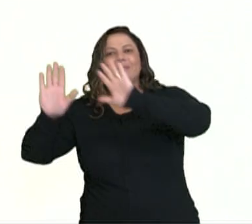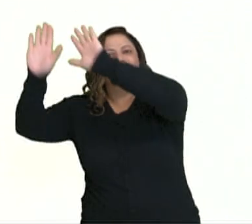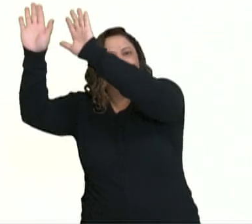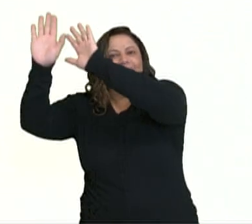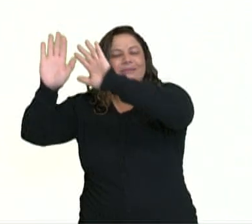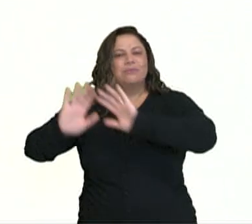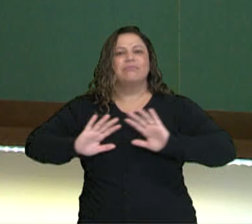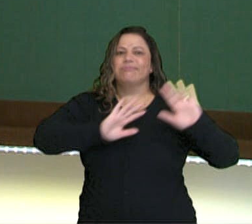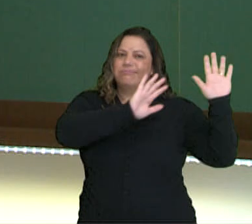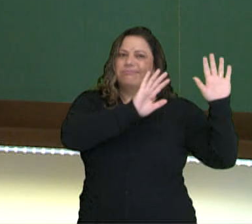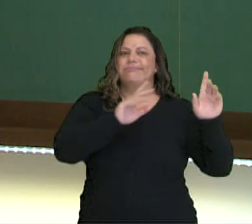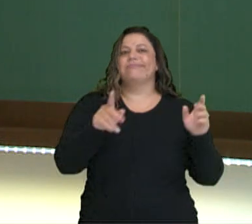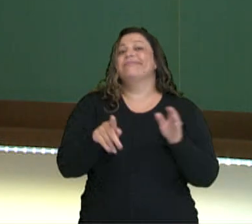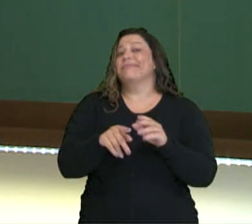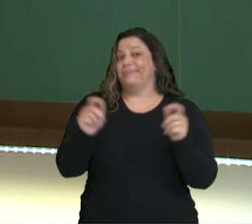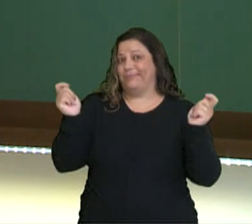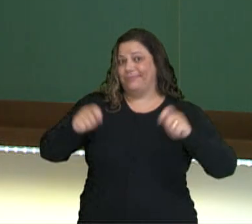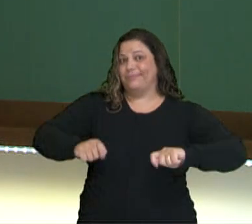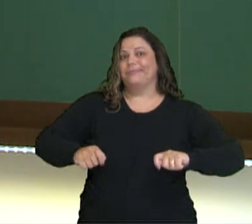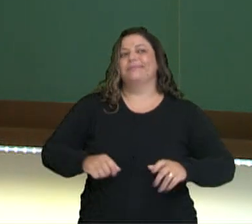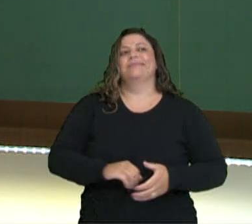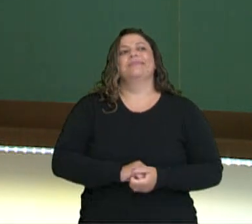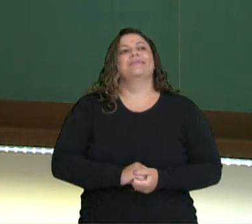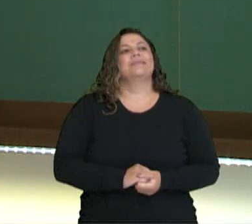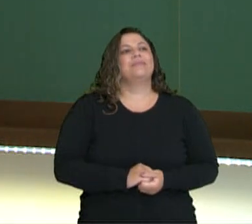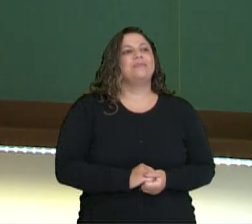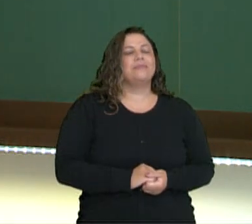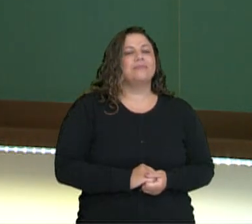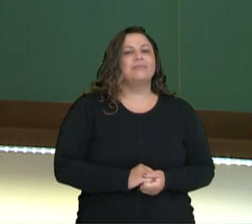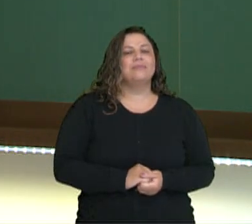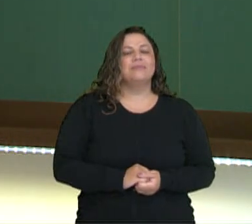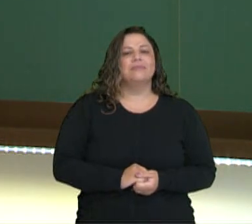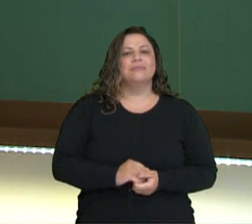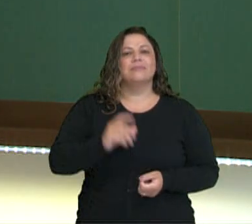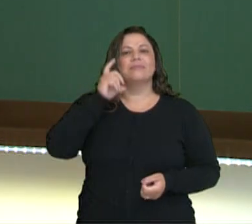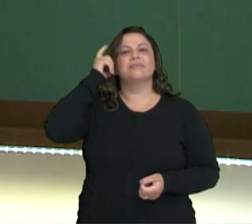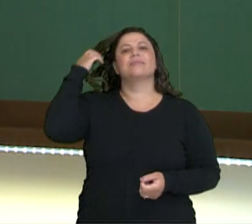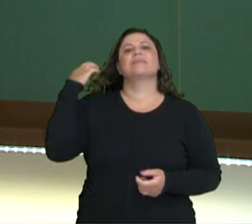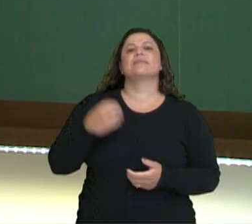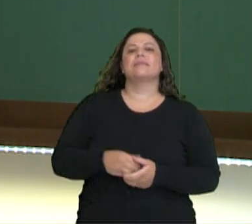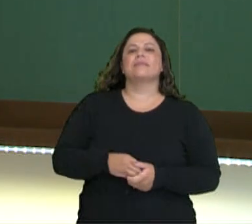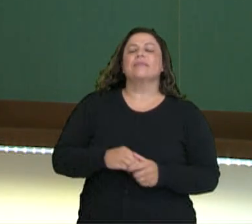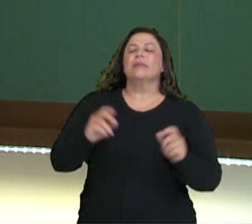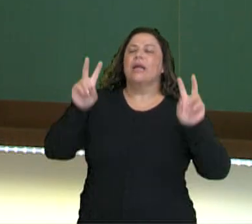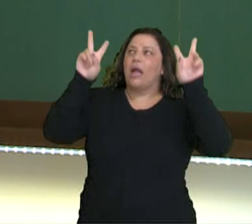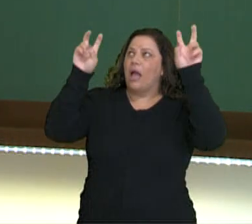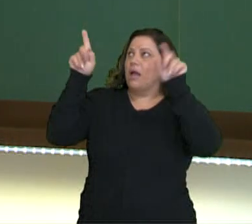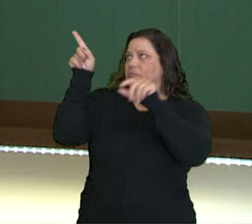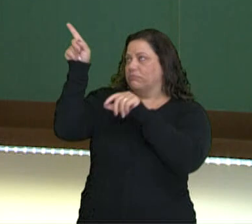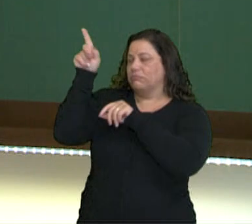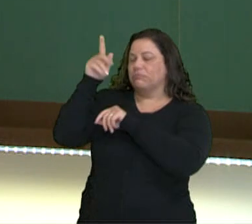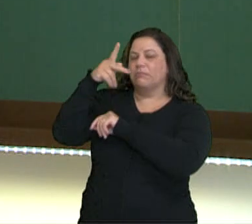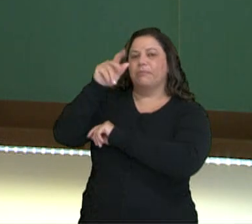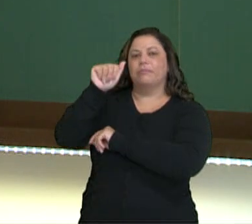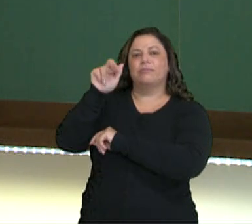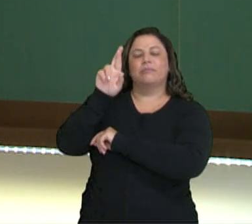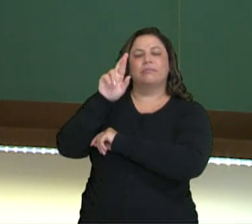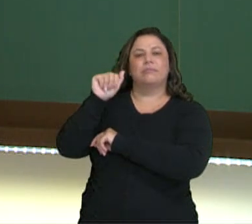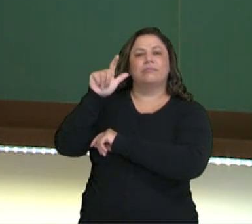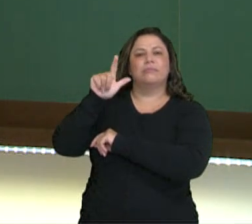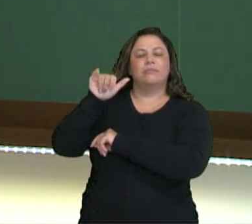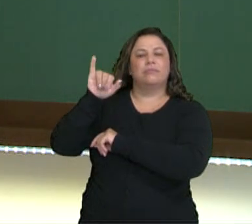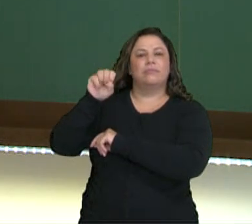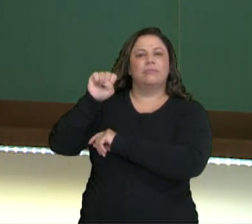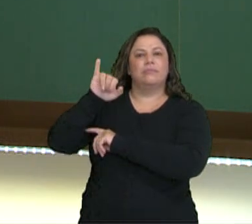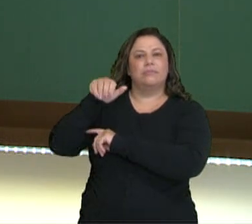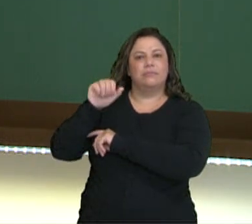nessa posição de goleiro. A paralisia cerebral, ela compromete várias formas